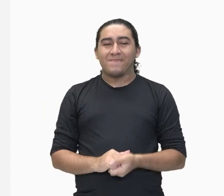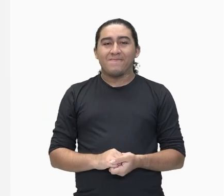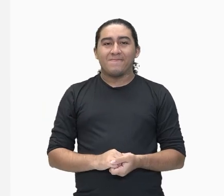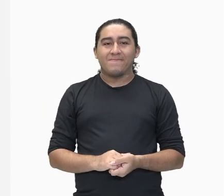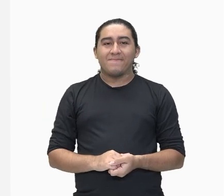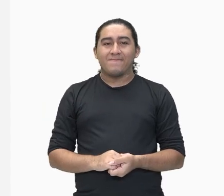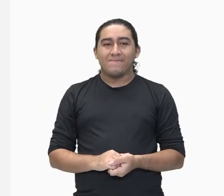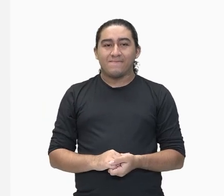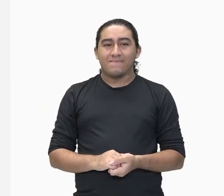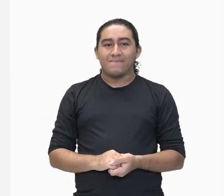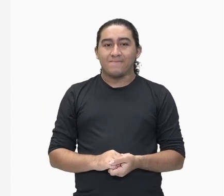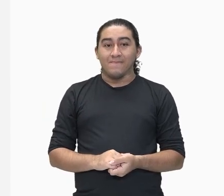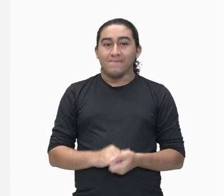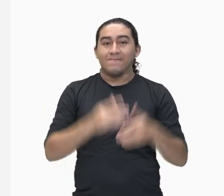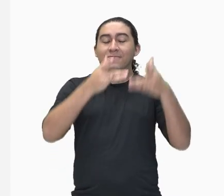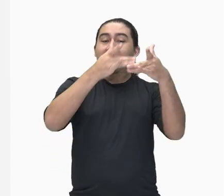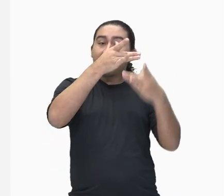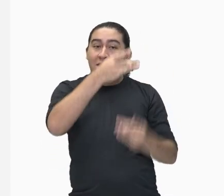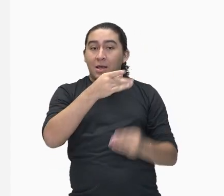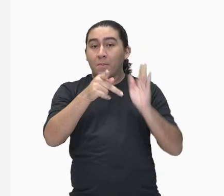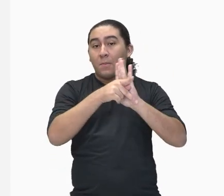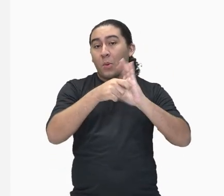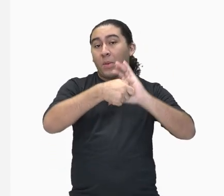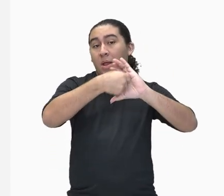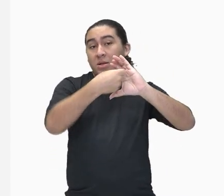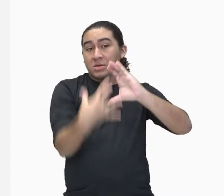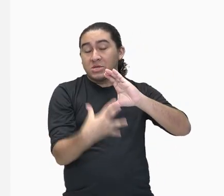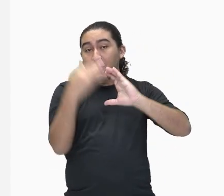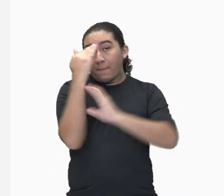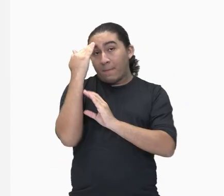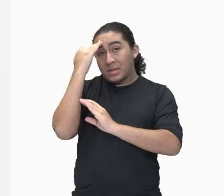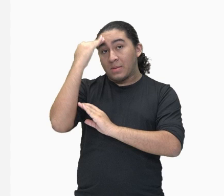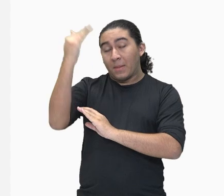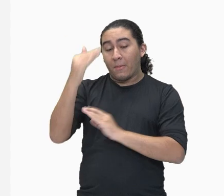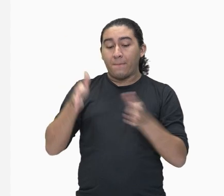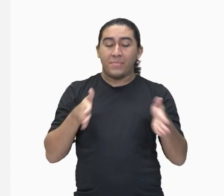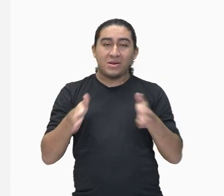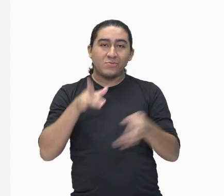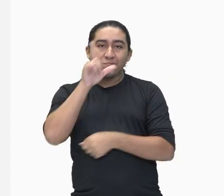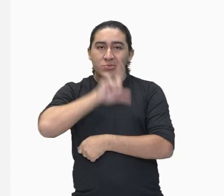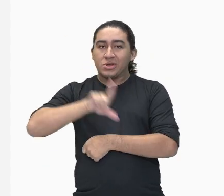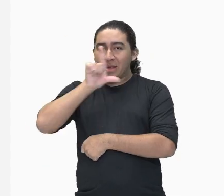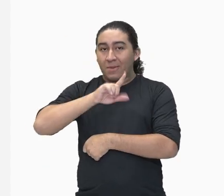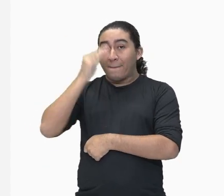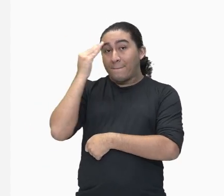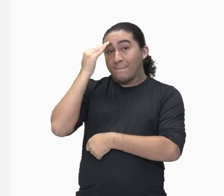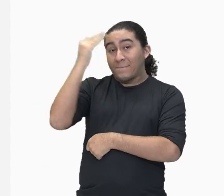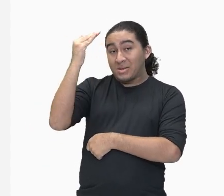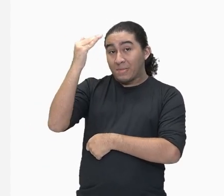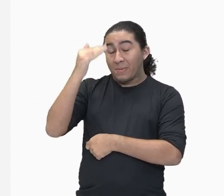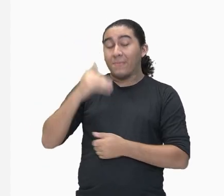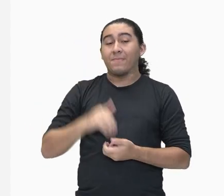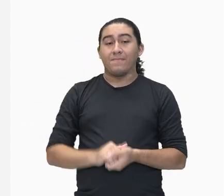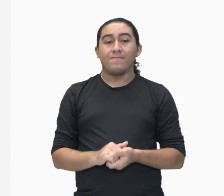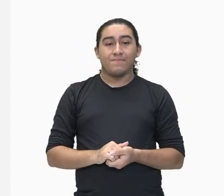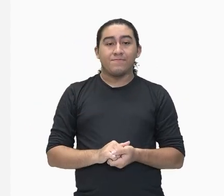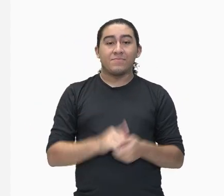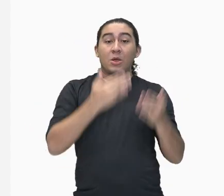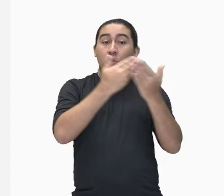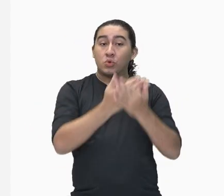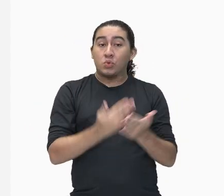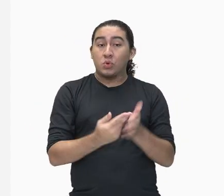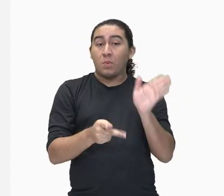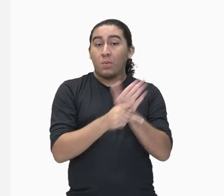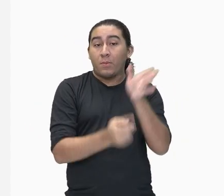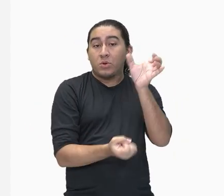literário. Observações quanto à estética predominante do período literário. Estudo